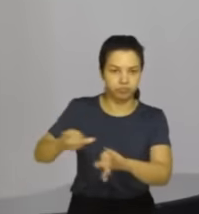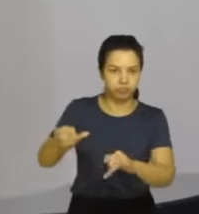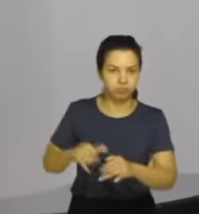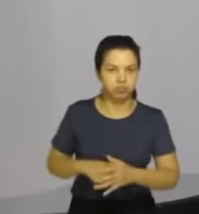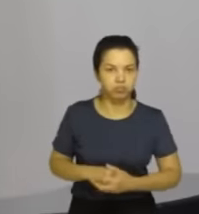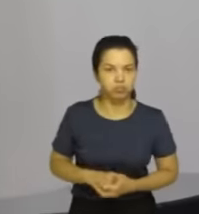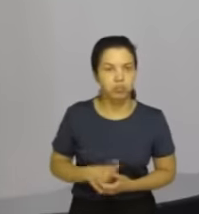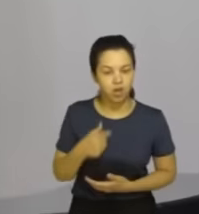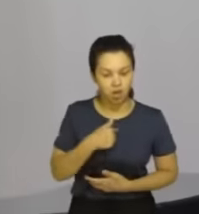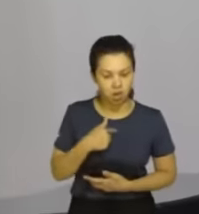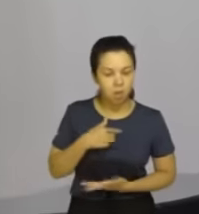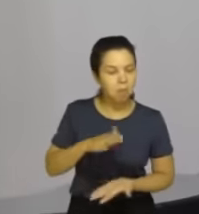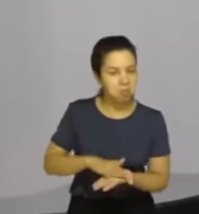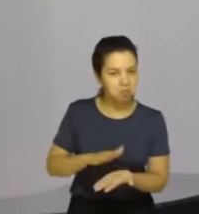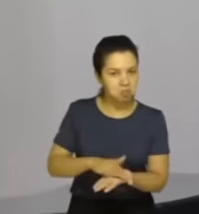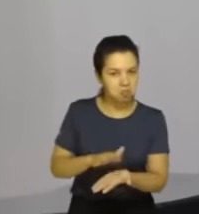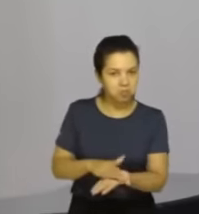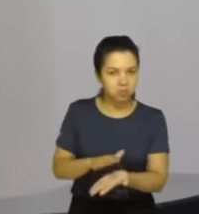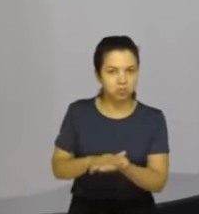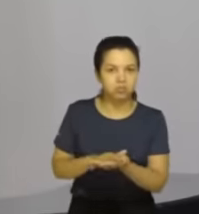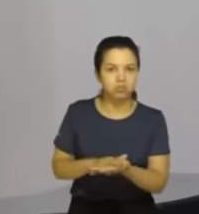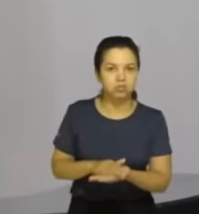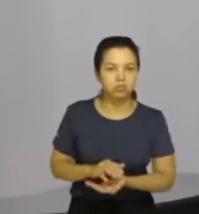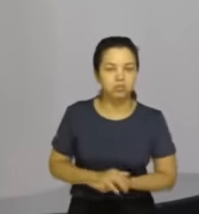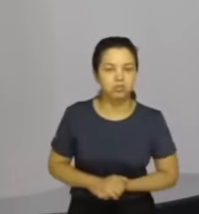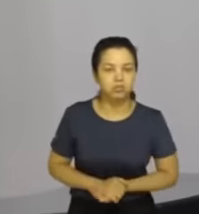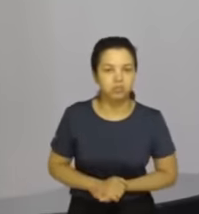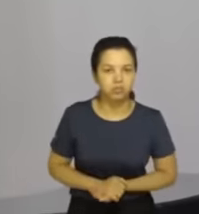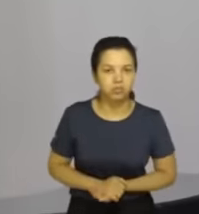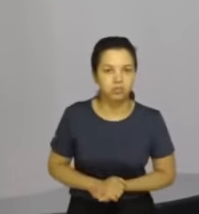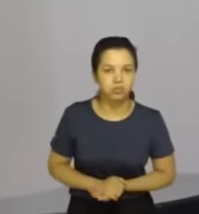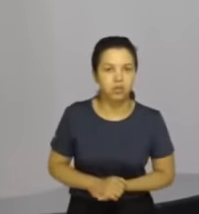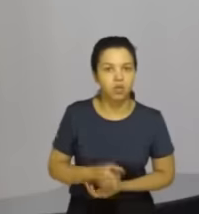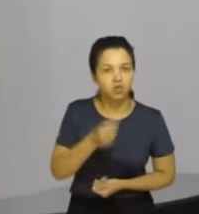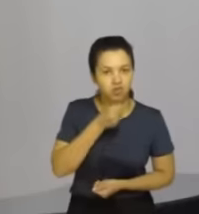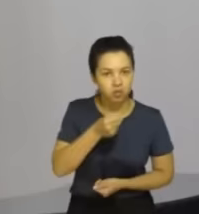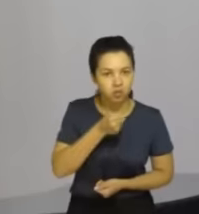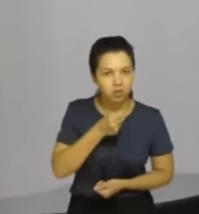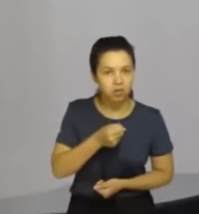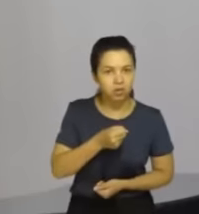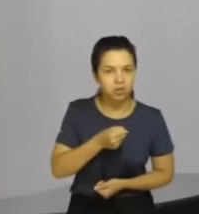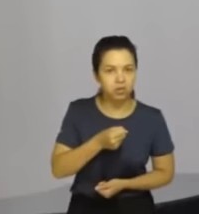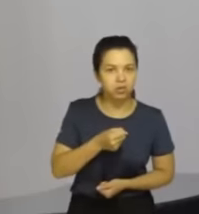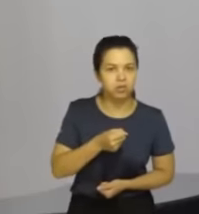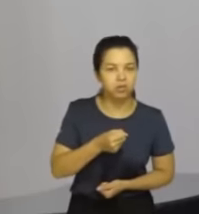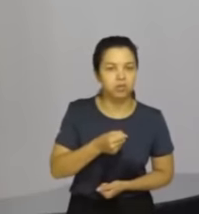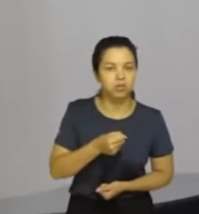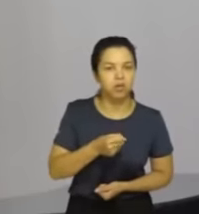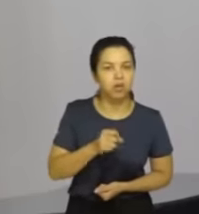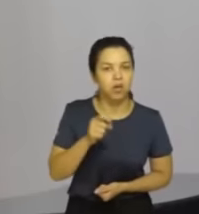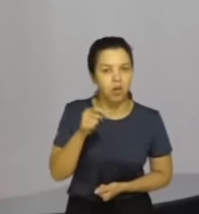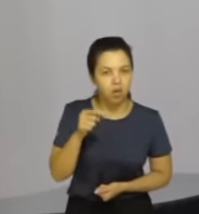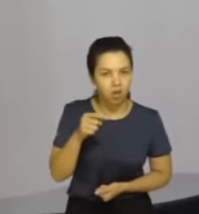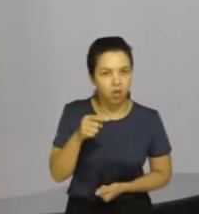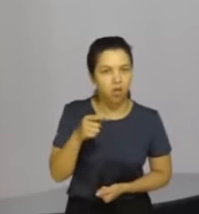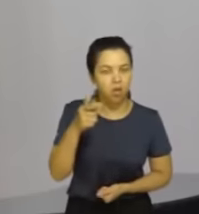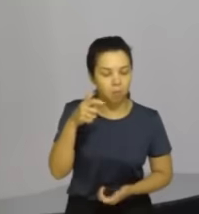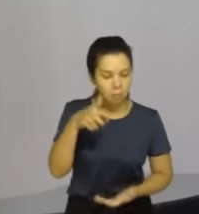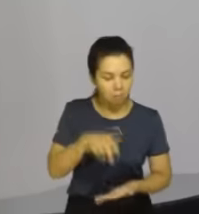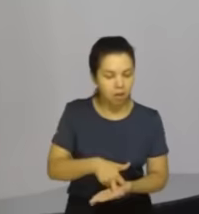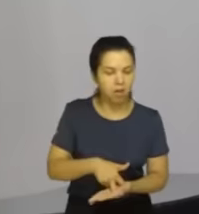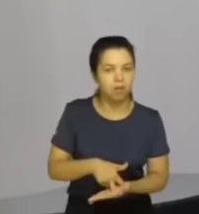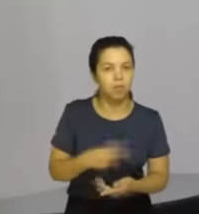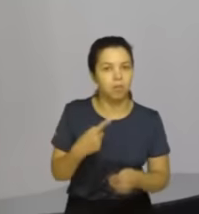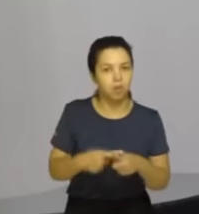sociais, compartilhei a decisão e parabenizei, finalmente, um jornalista, ou uma jornalista nesse caso, pagando pelas mentiras